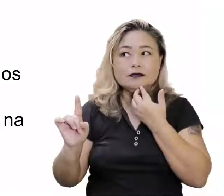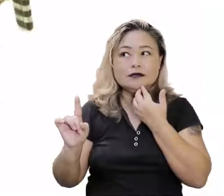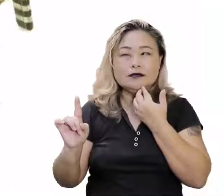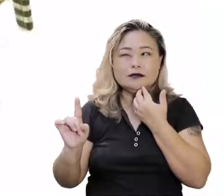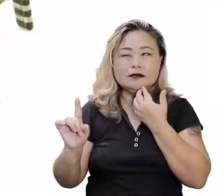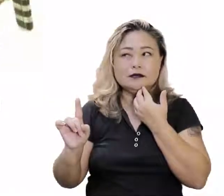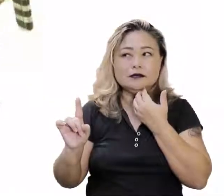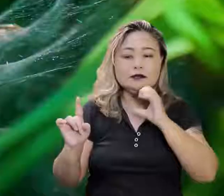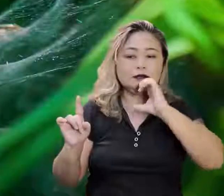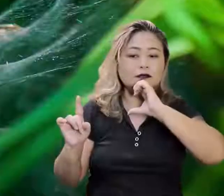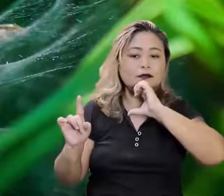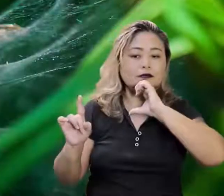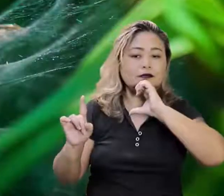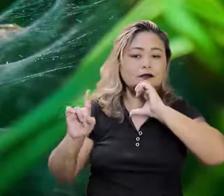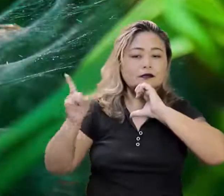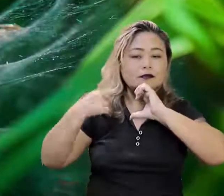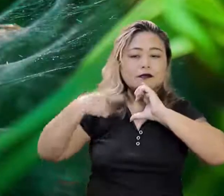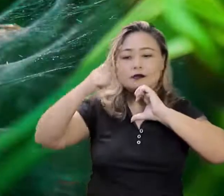Se ela me obedecer, é bom.